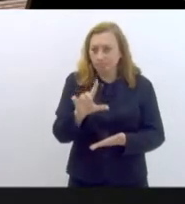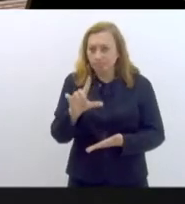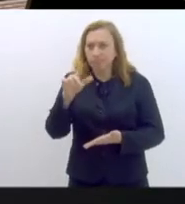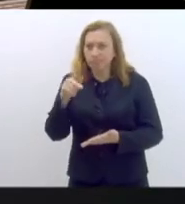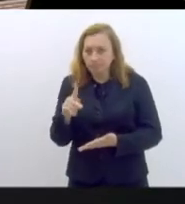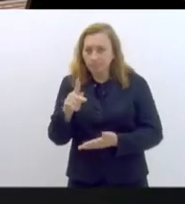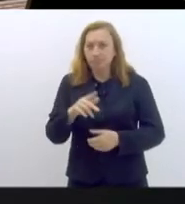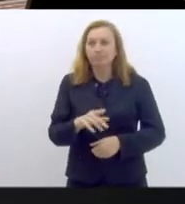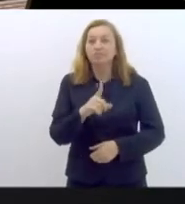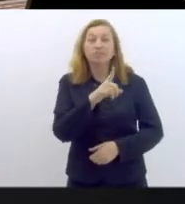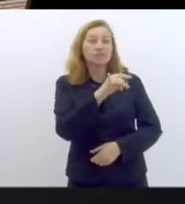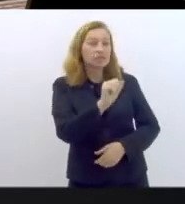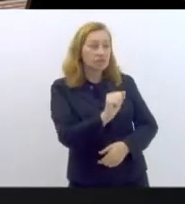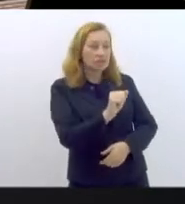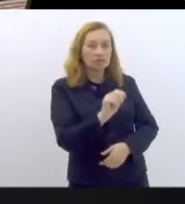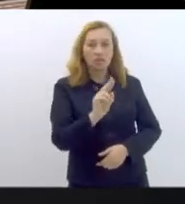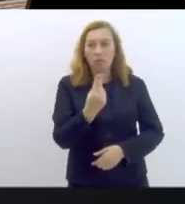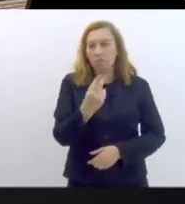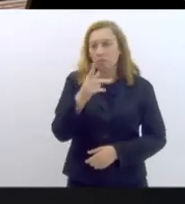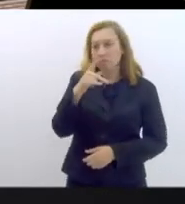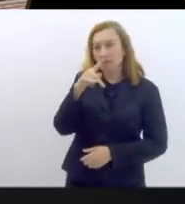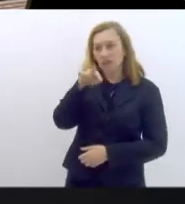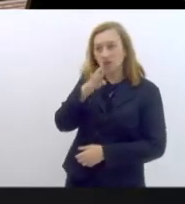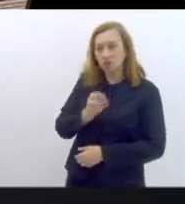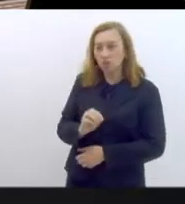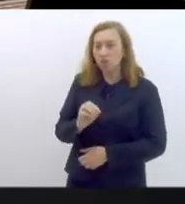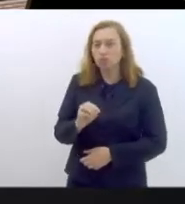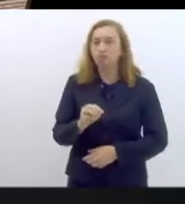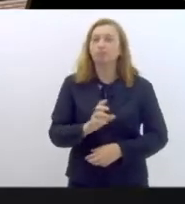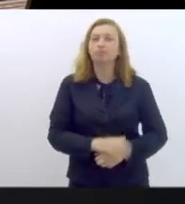O Diana, ou Pedro, tanto faz.